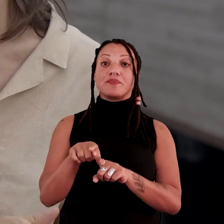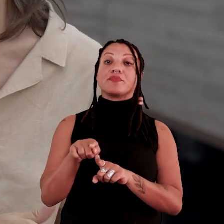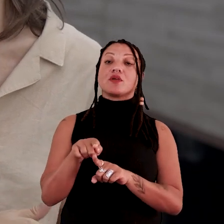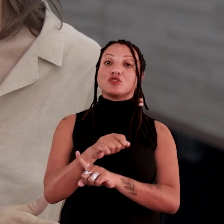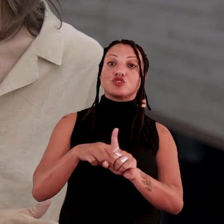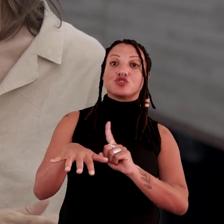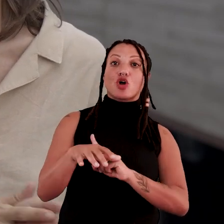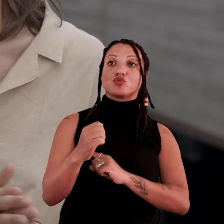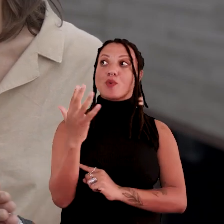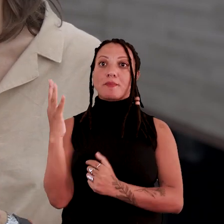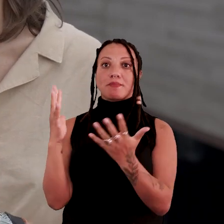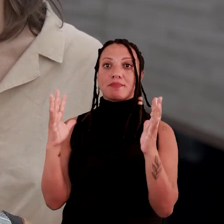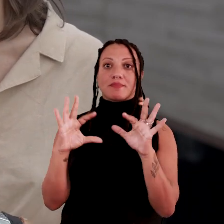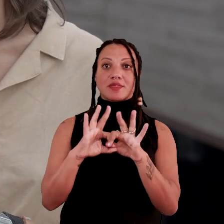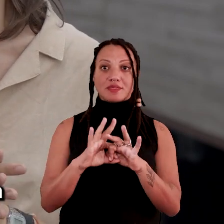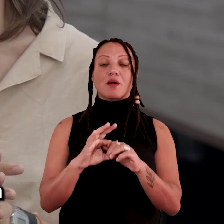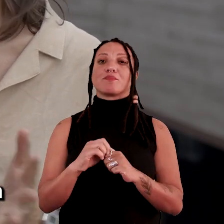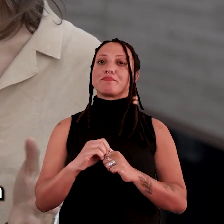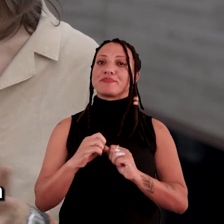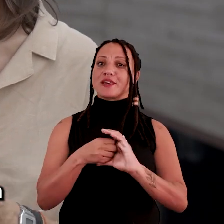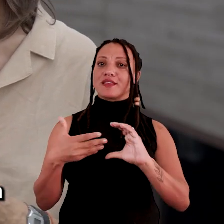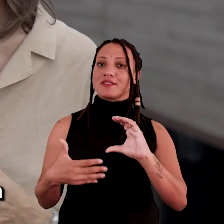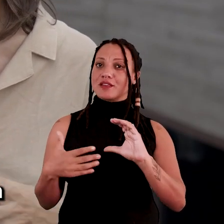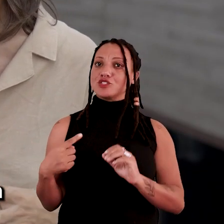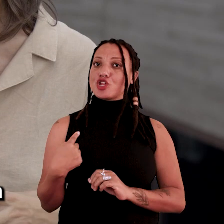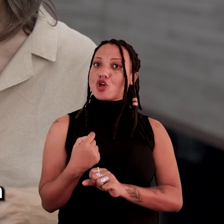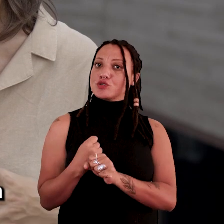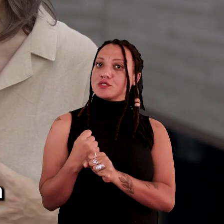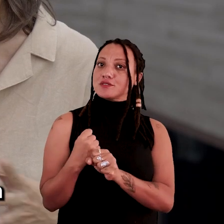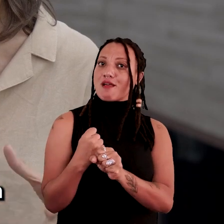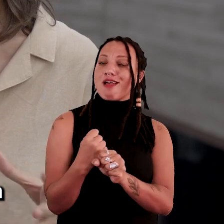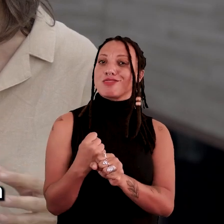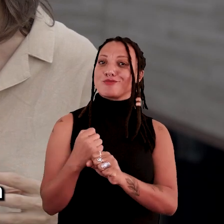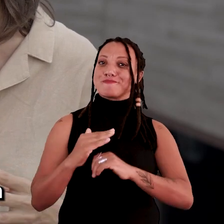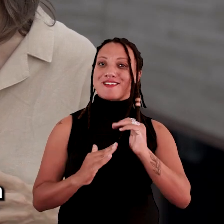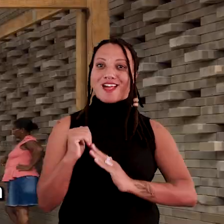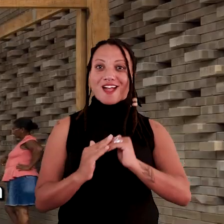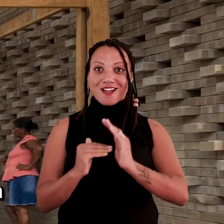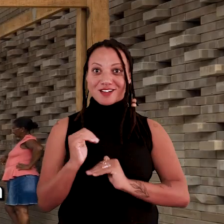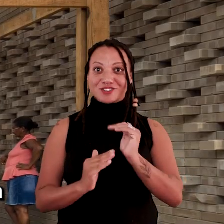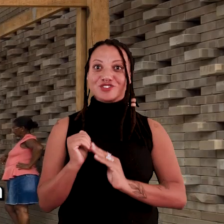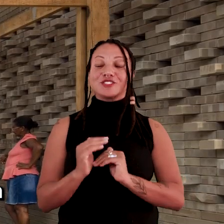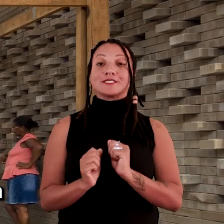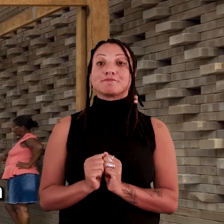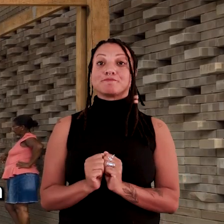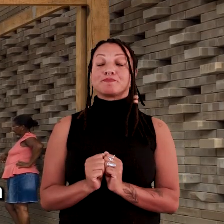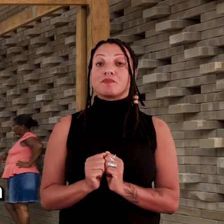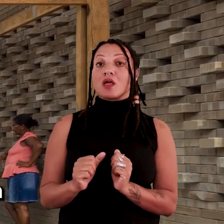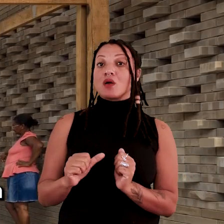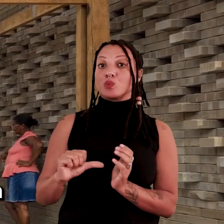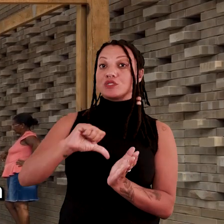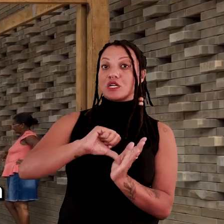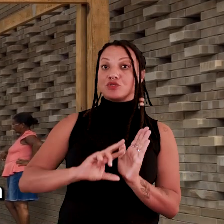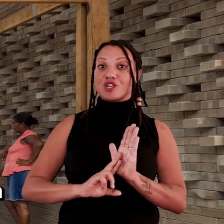anos, essa prática recente. E no caso do Centro de Referência das Quebradeiras de Babaçu, começamos com um